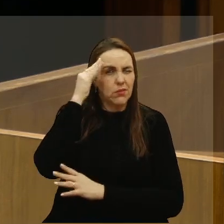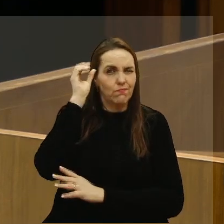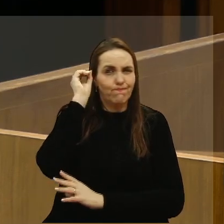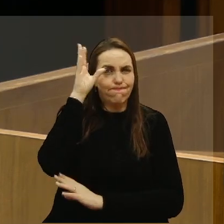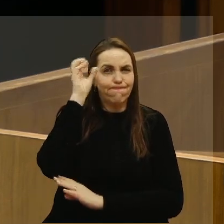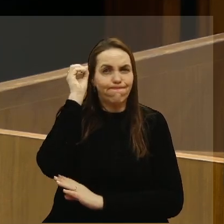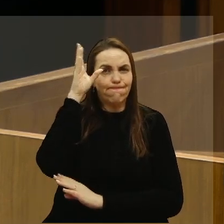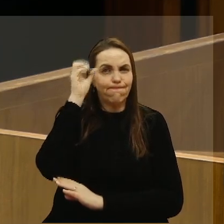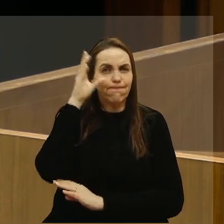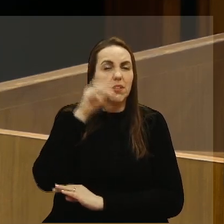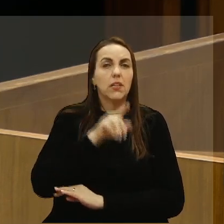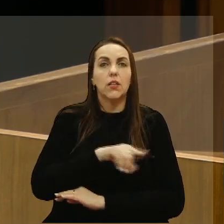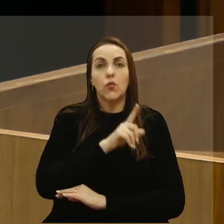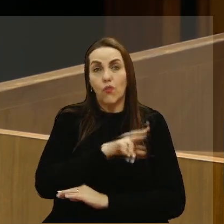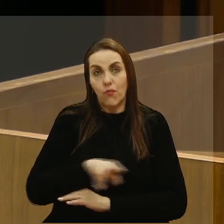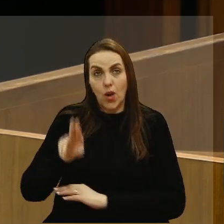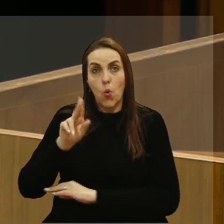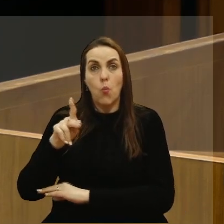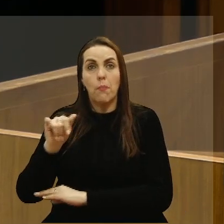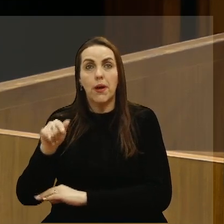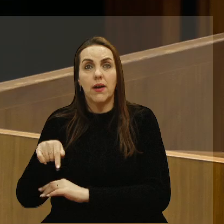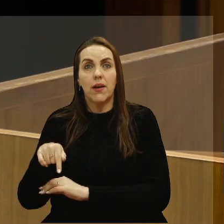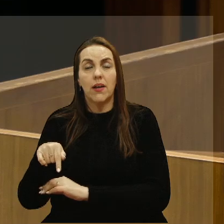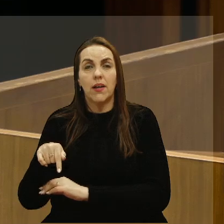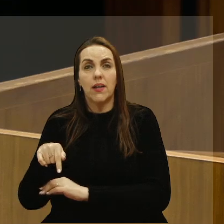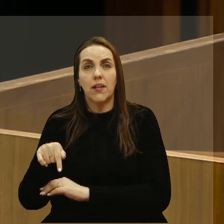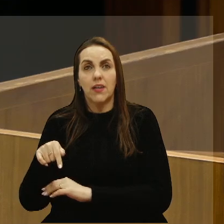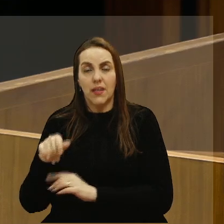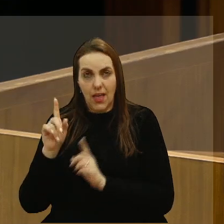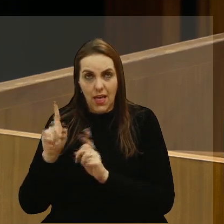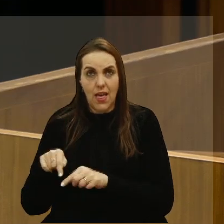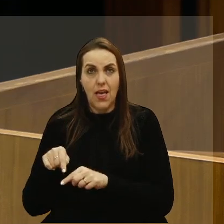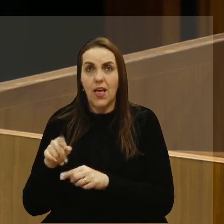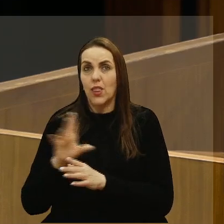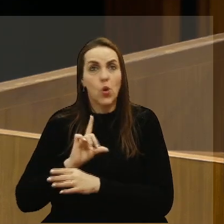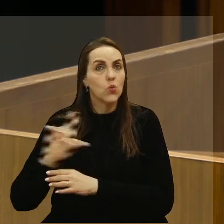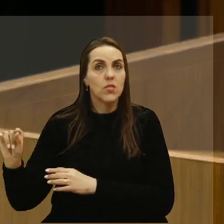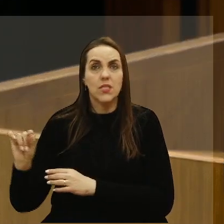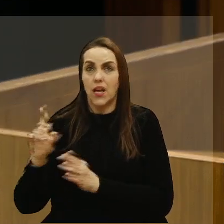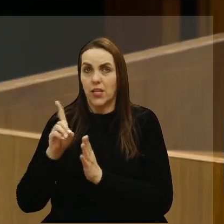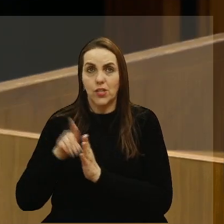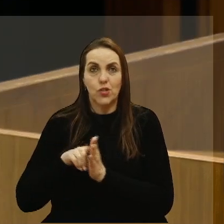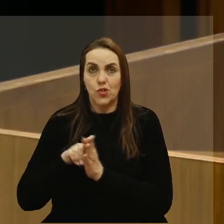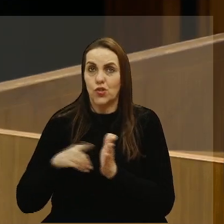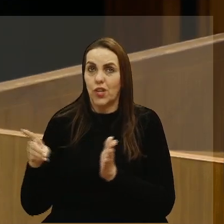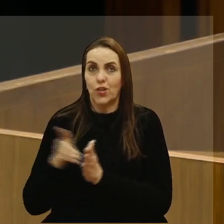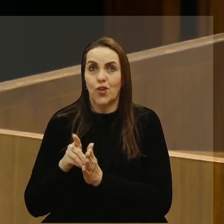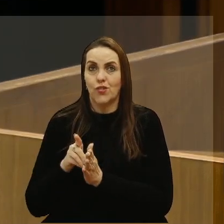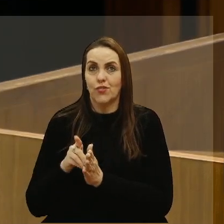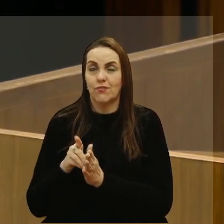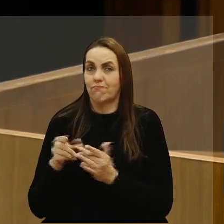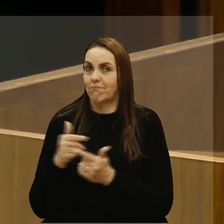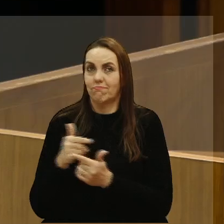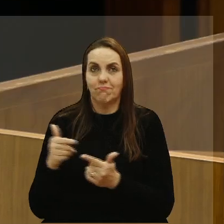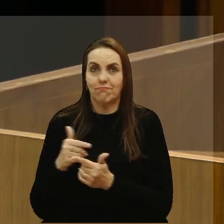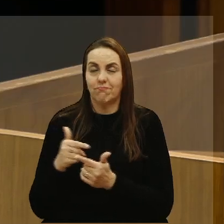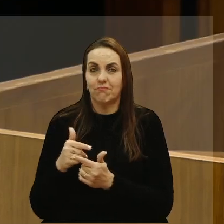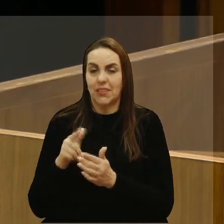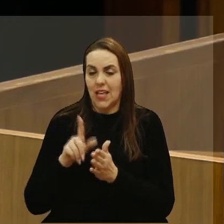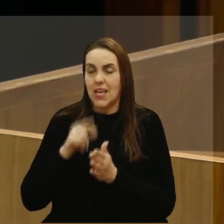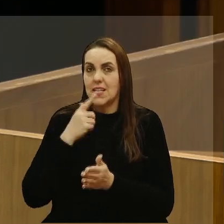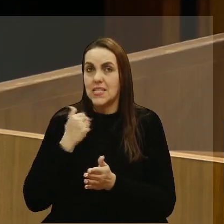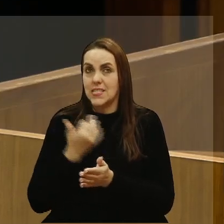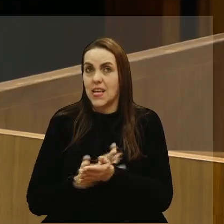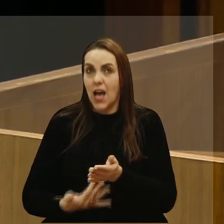latejando, tu vai numa UPA, a UPA tu não sai de lá com diagnóstico. Tu não sai de lá com os exames para